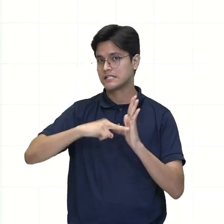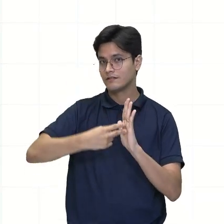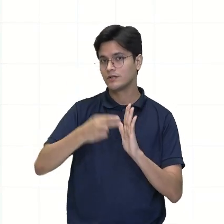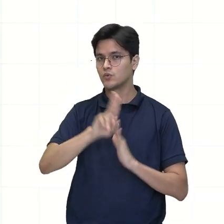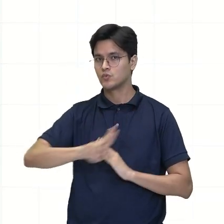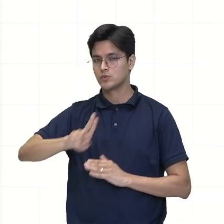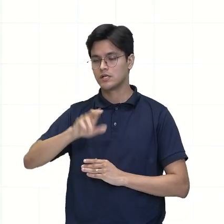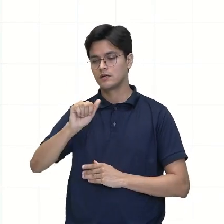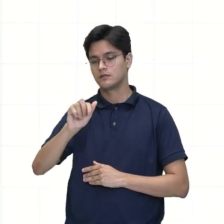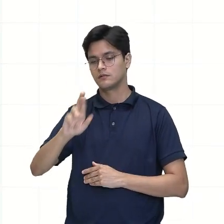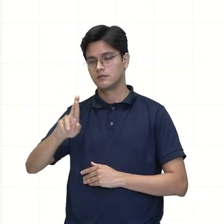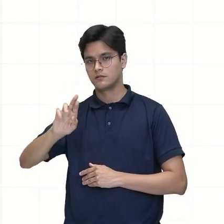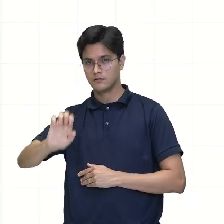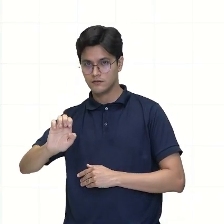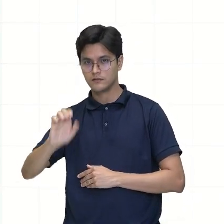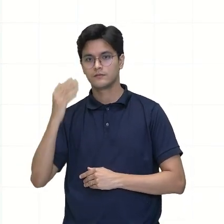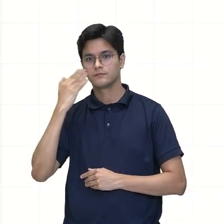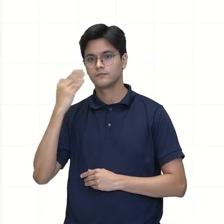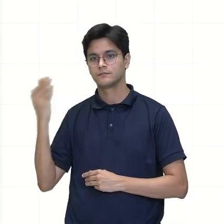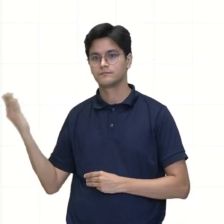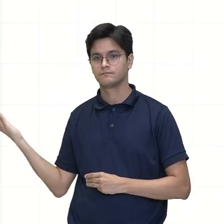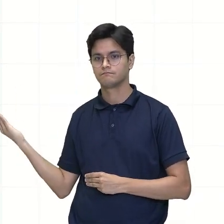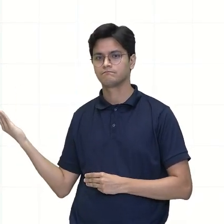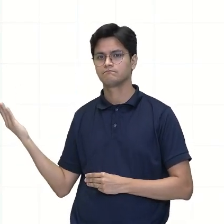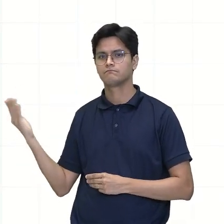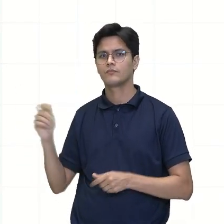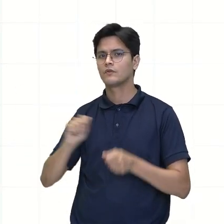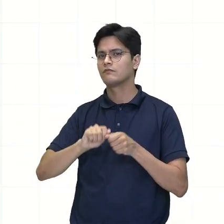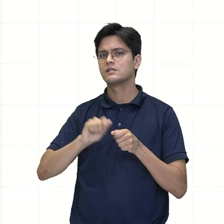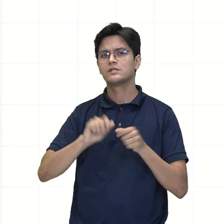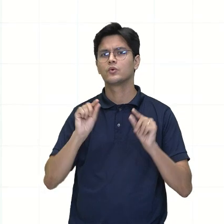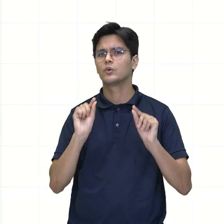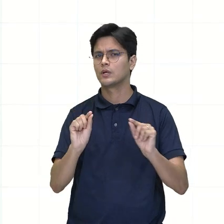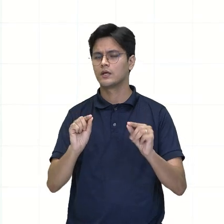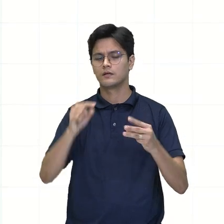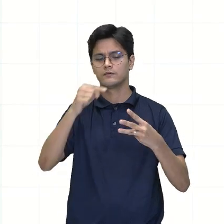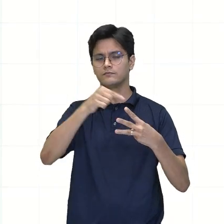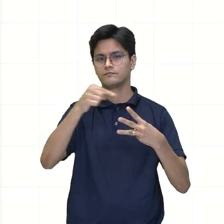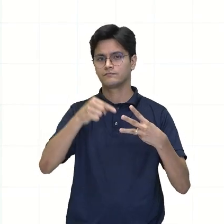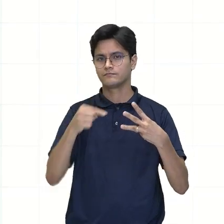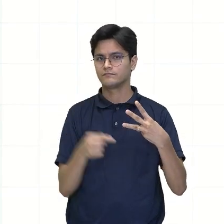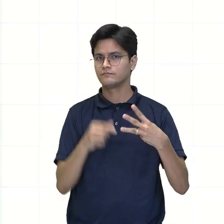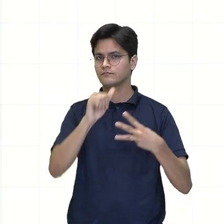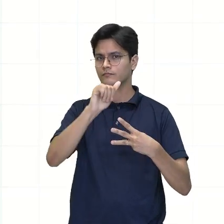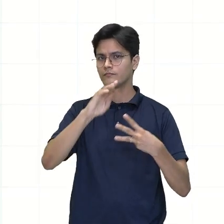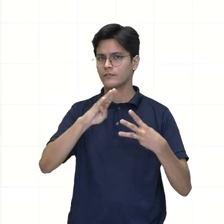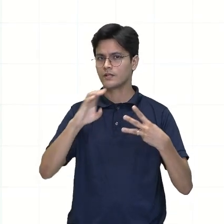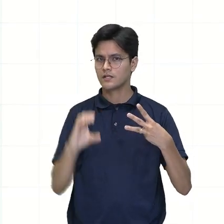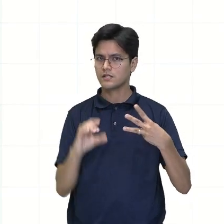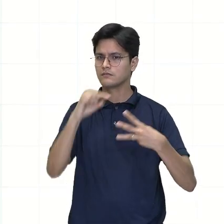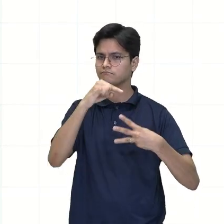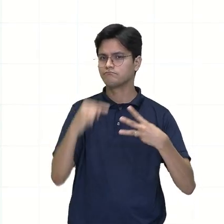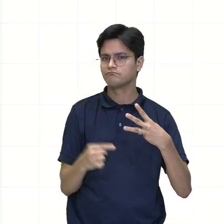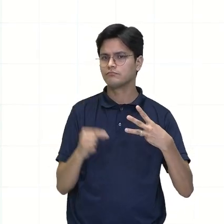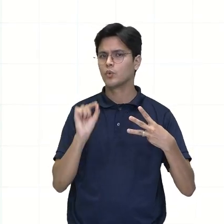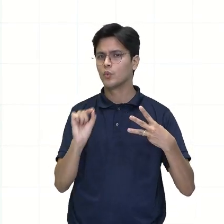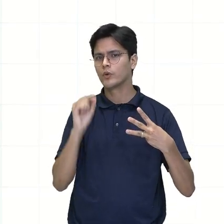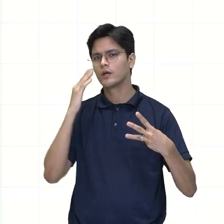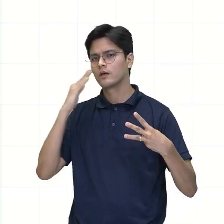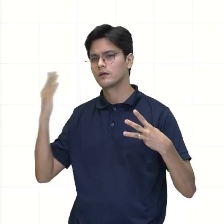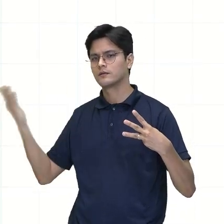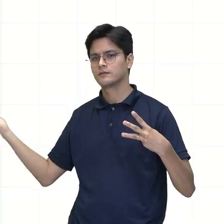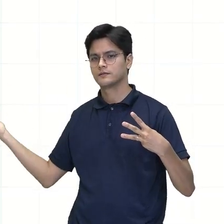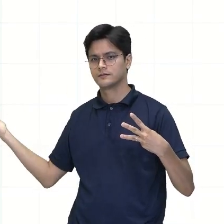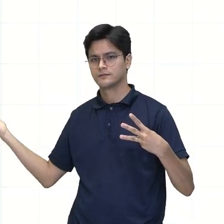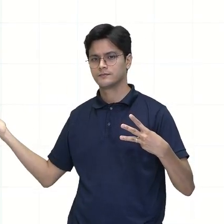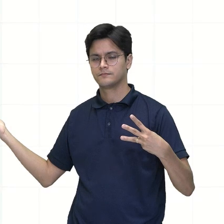doing? They are running, they are playing soccer, ou they're writing. O que eles estão fazendo? É isso